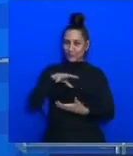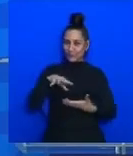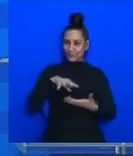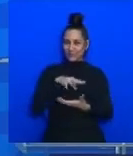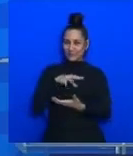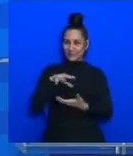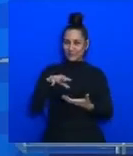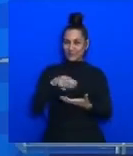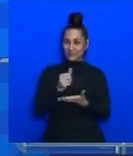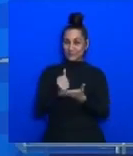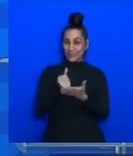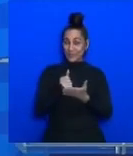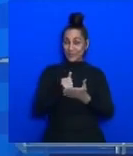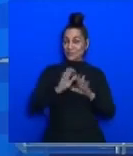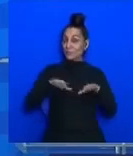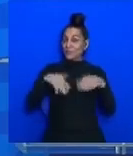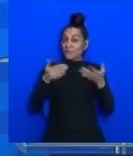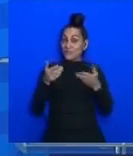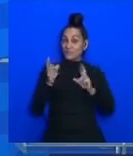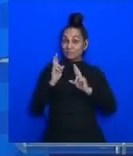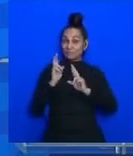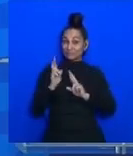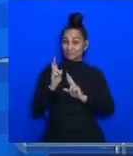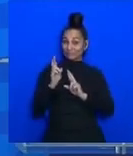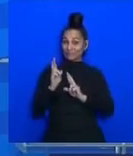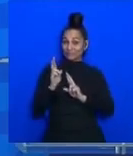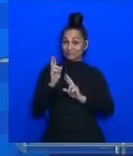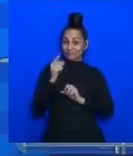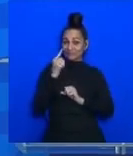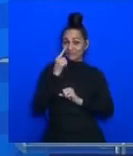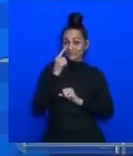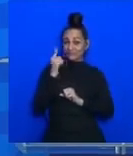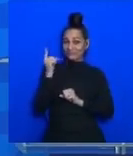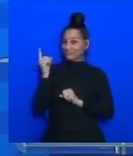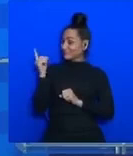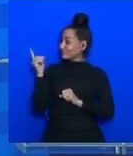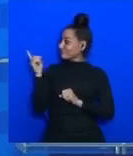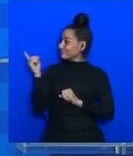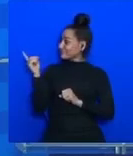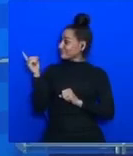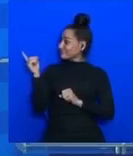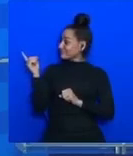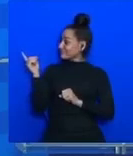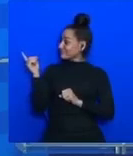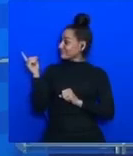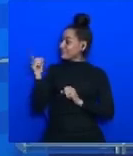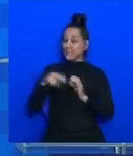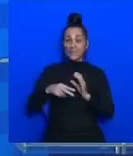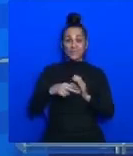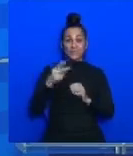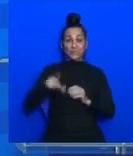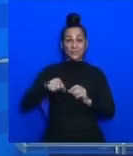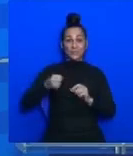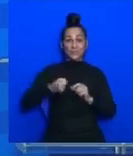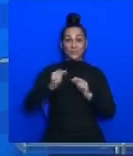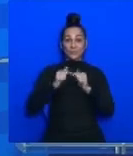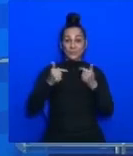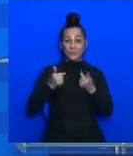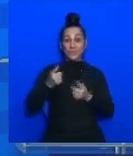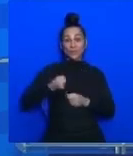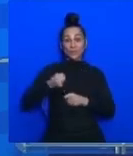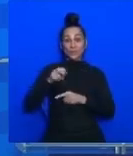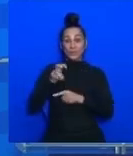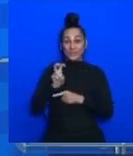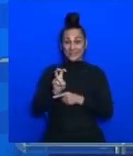aí. Qual será? Estamos aqui na expectativa. Vem chegando. Segundo trevo é o trevo